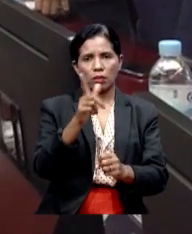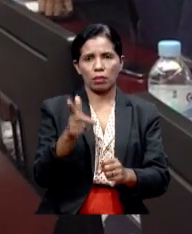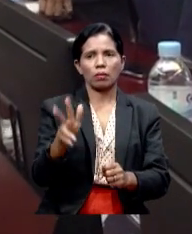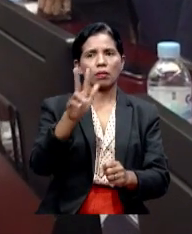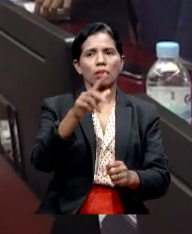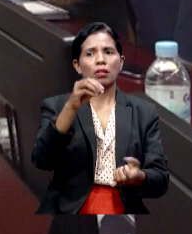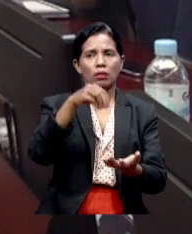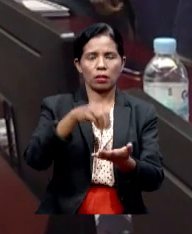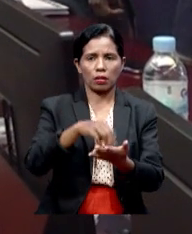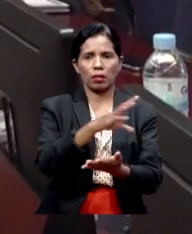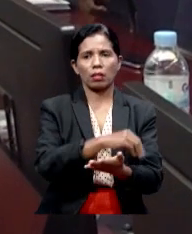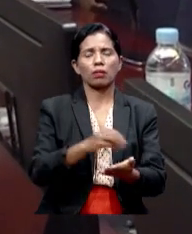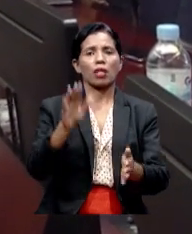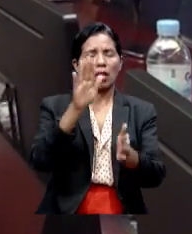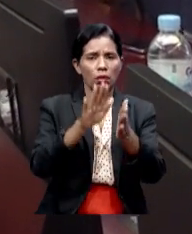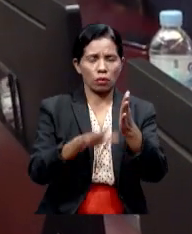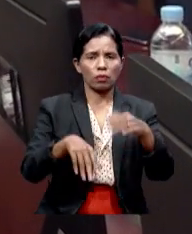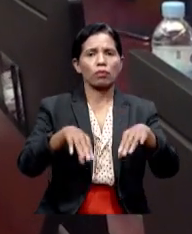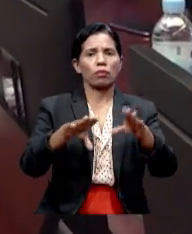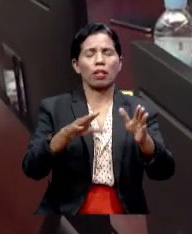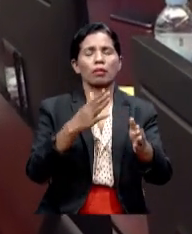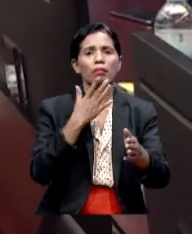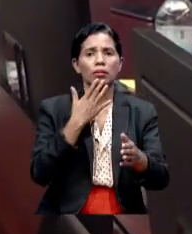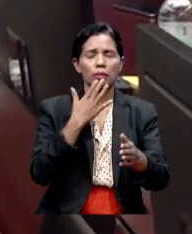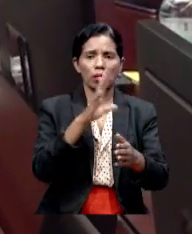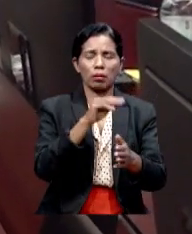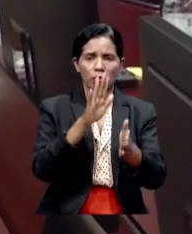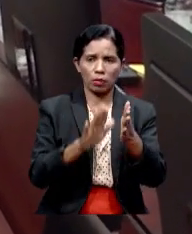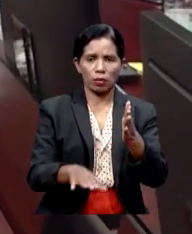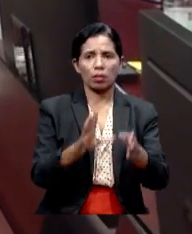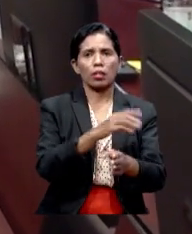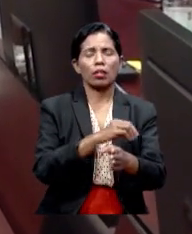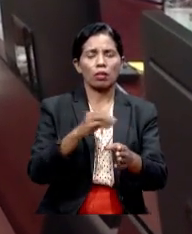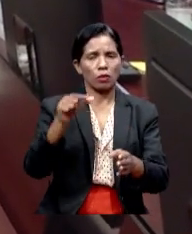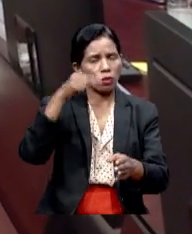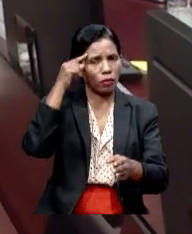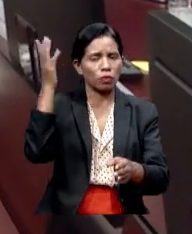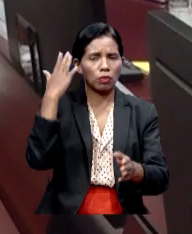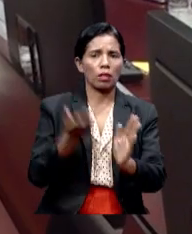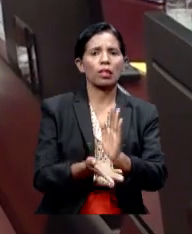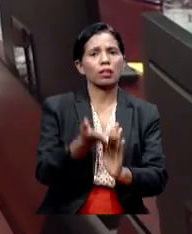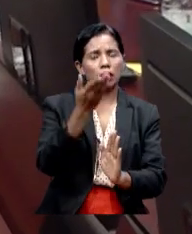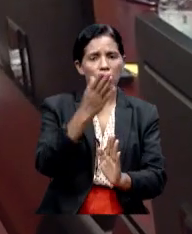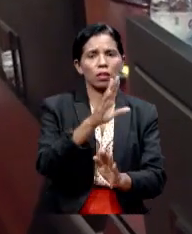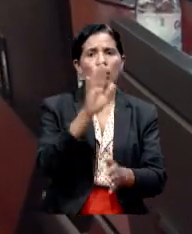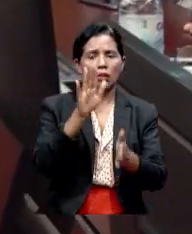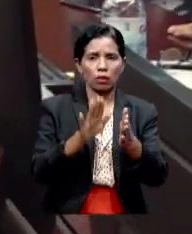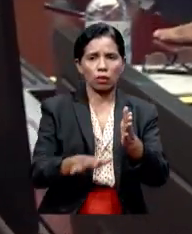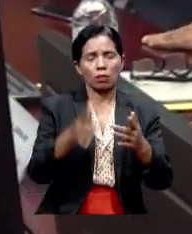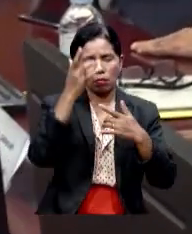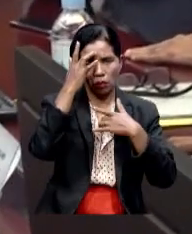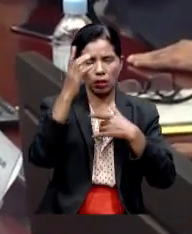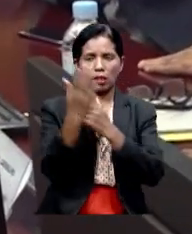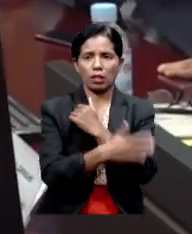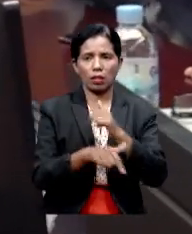há uma taxa máxima nas bebidas açucaradas no governo anterior a SAE, a razão a reduz moras e arrailaram,